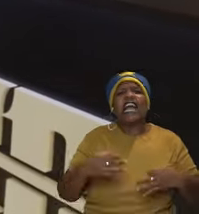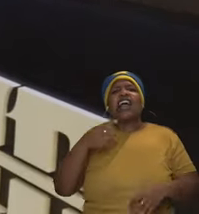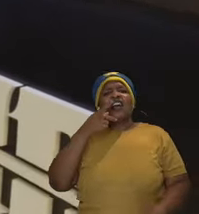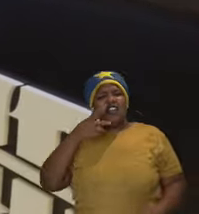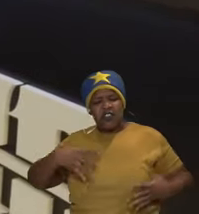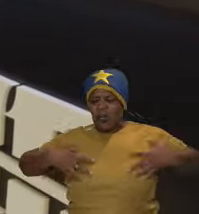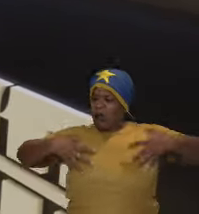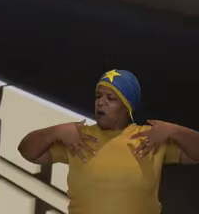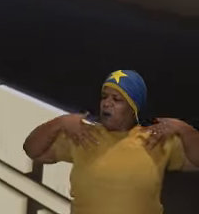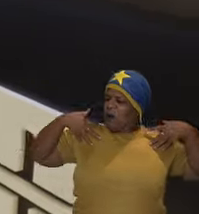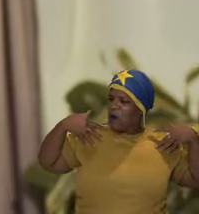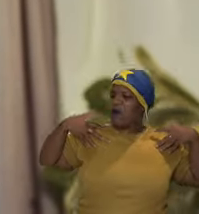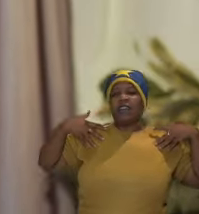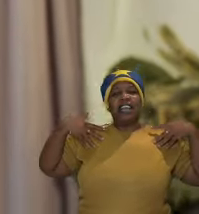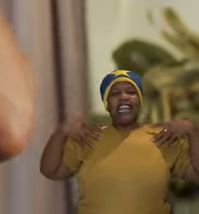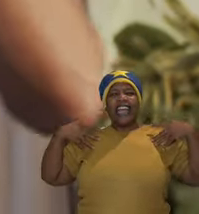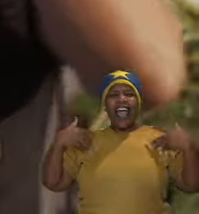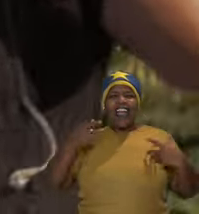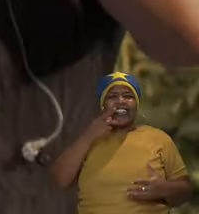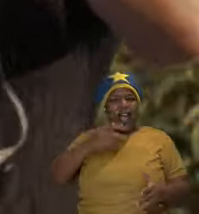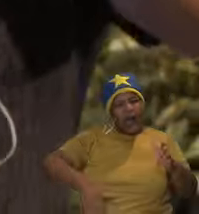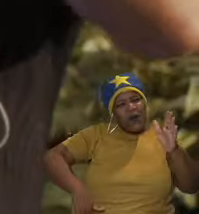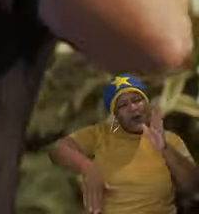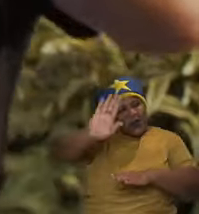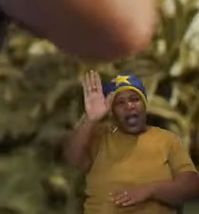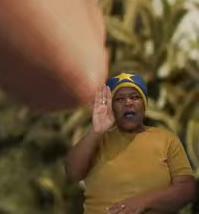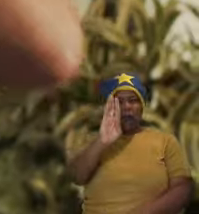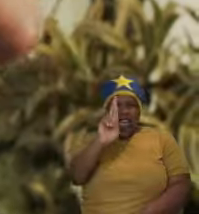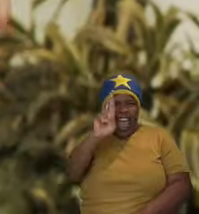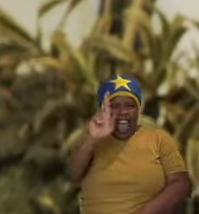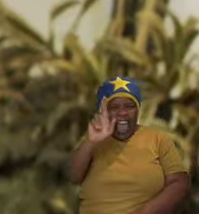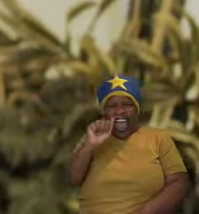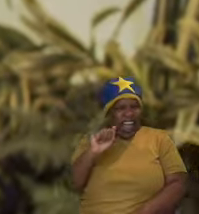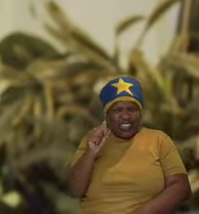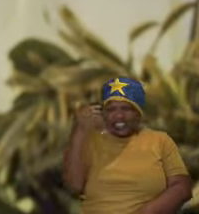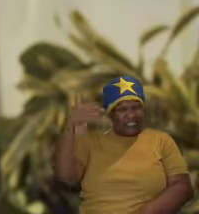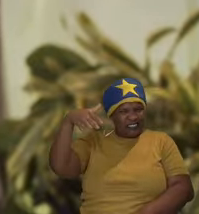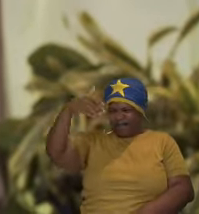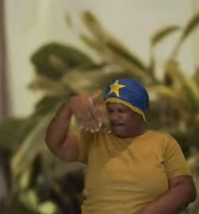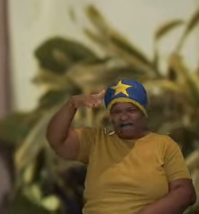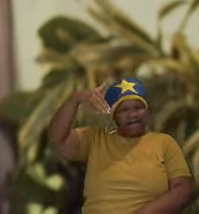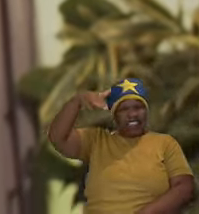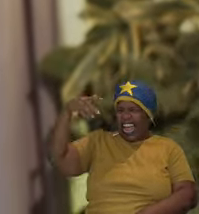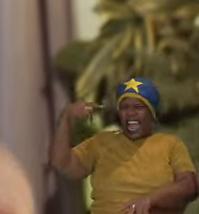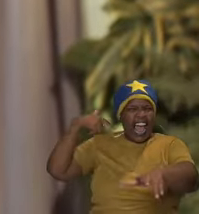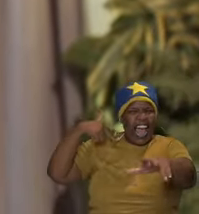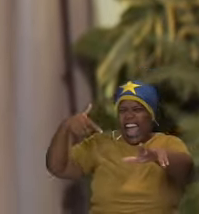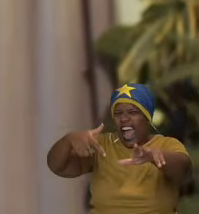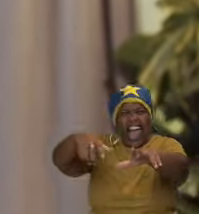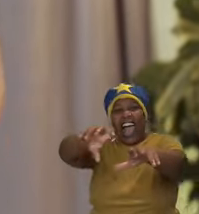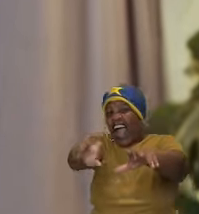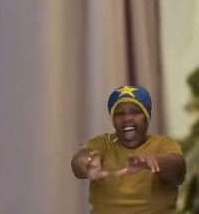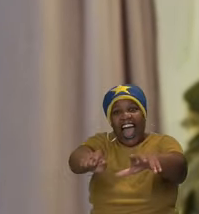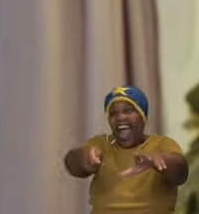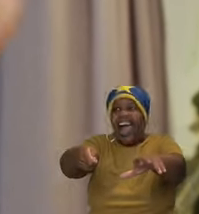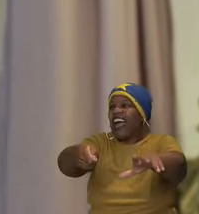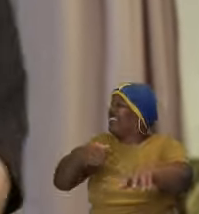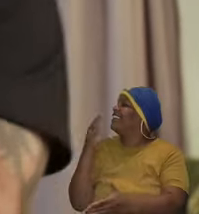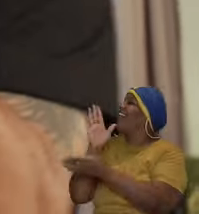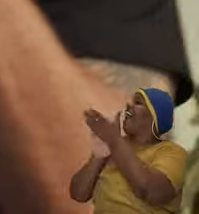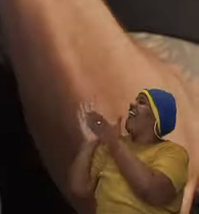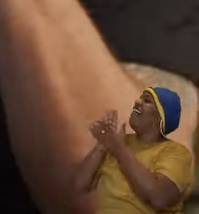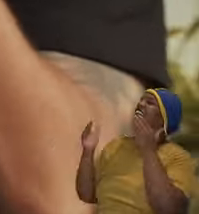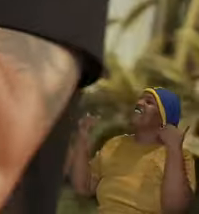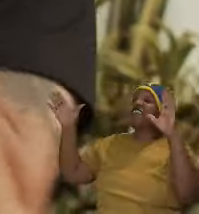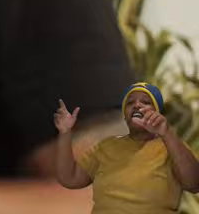novo. Um bico na VR, pois da Blitz nós não passa. O Doca tá em cima, liga o som que não dá nada. Por quê?